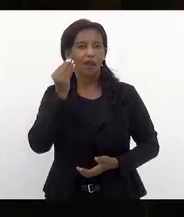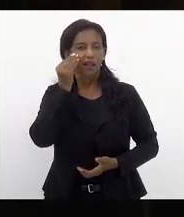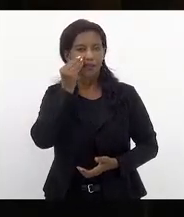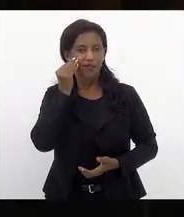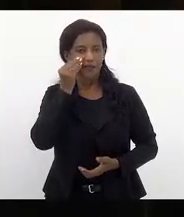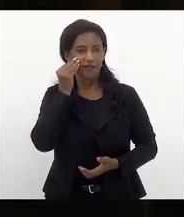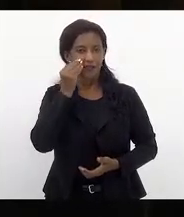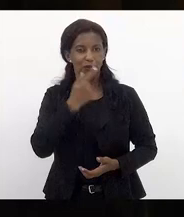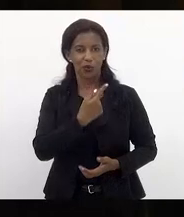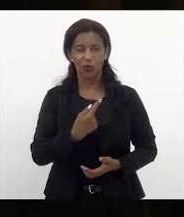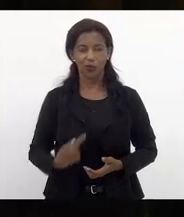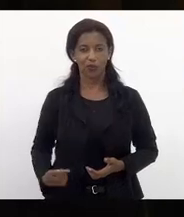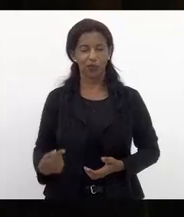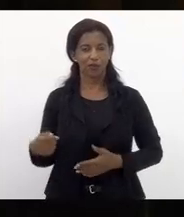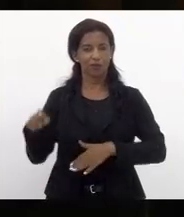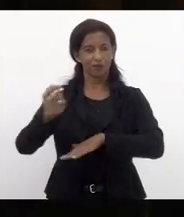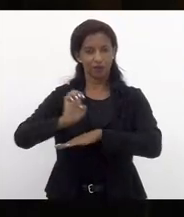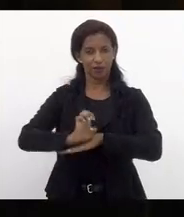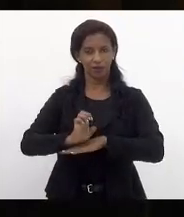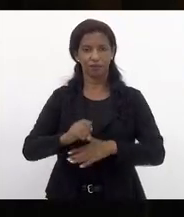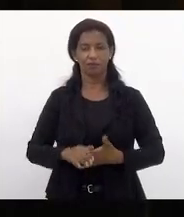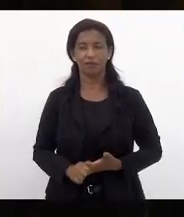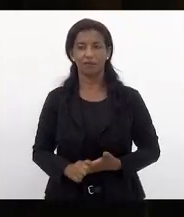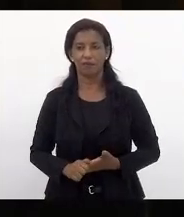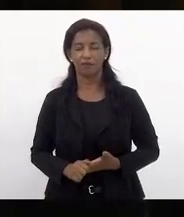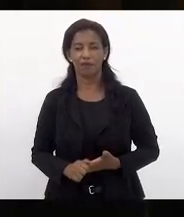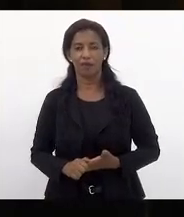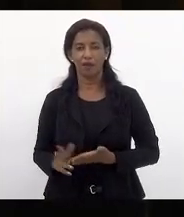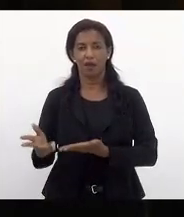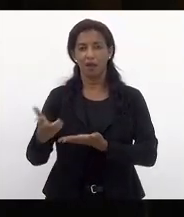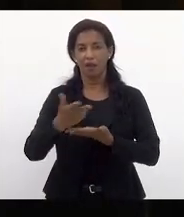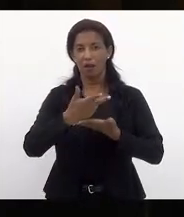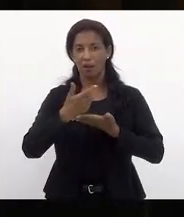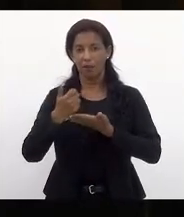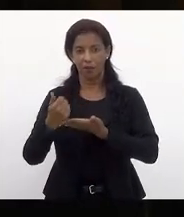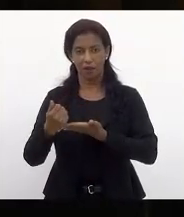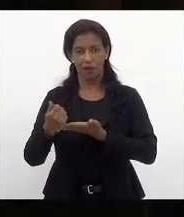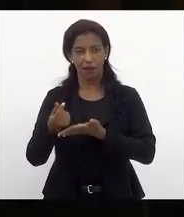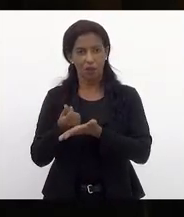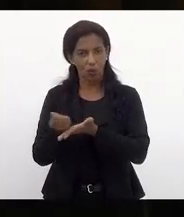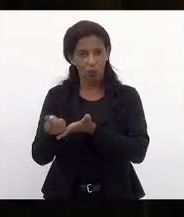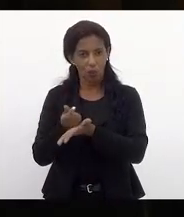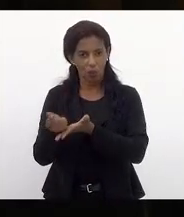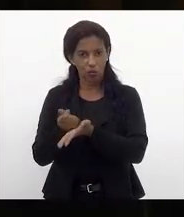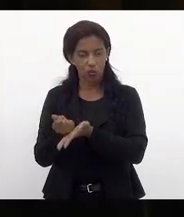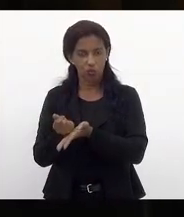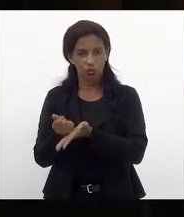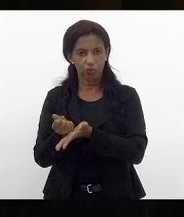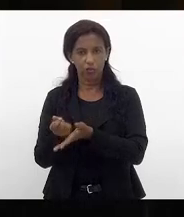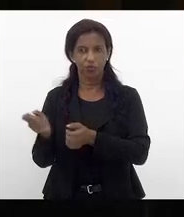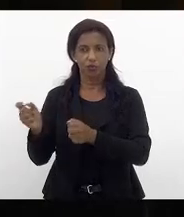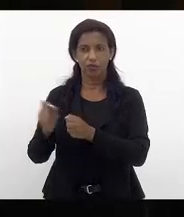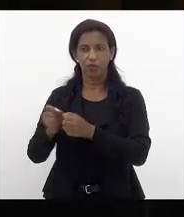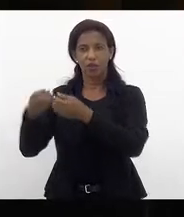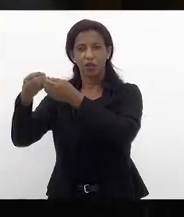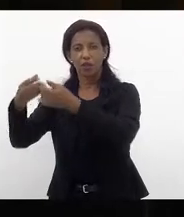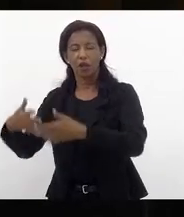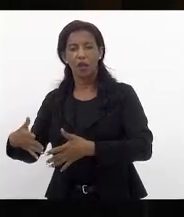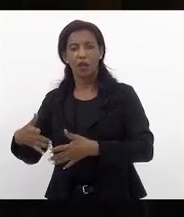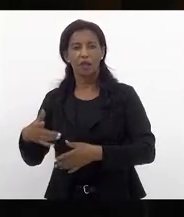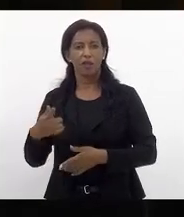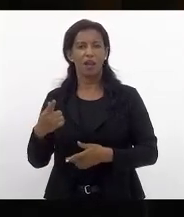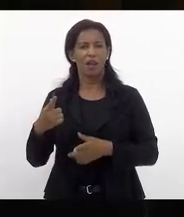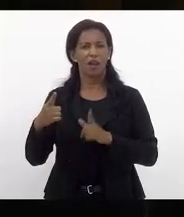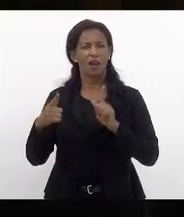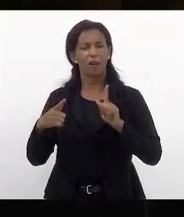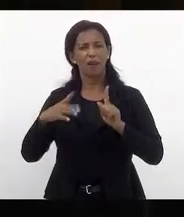assistimos o governo do estado captar recurso para fazer a despoluição da Baía de Guanabara,